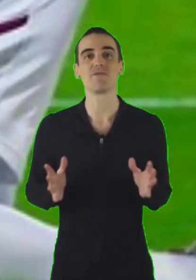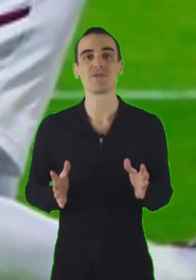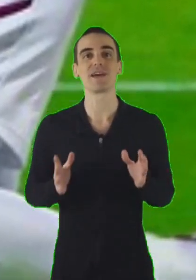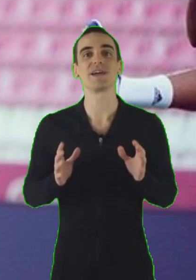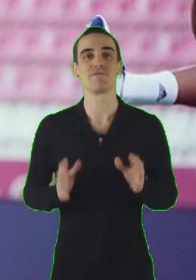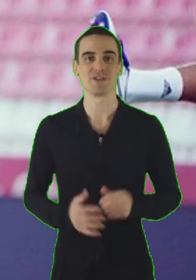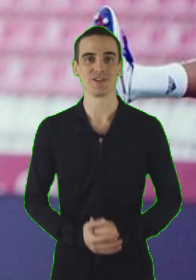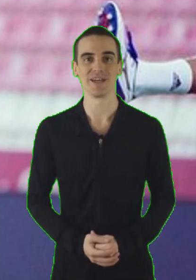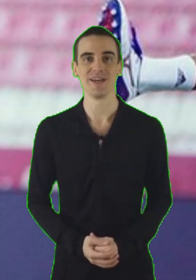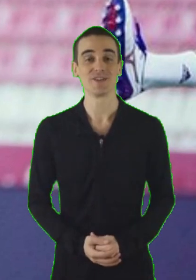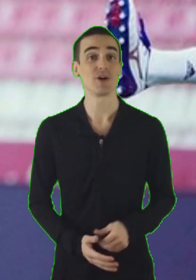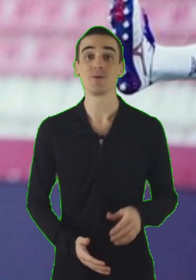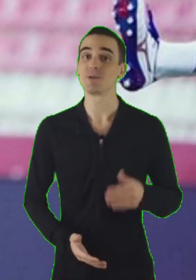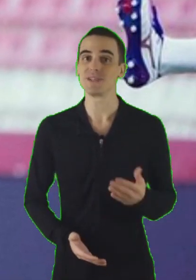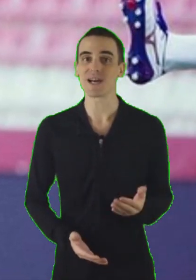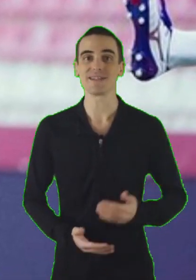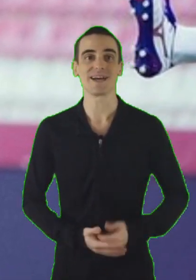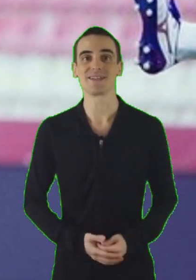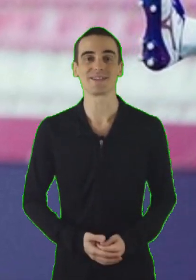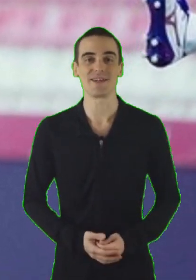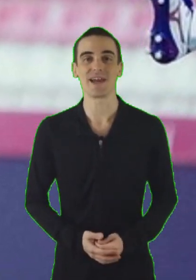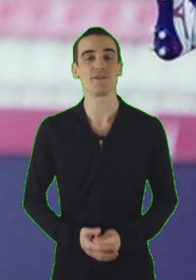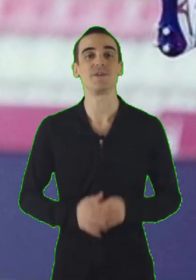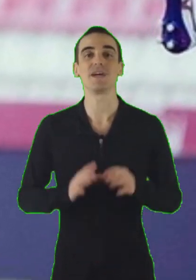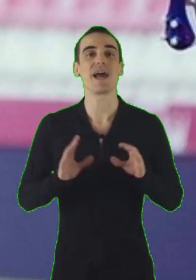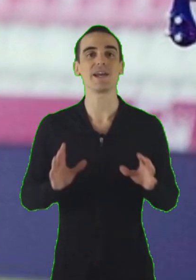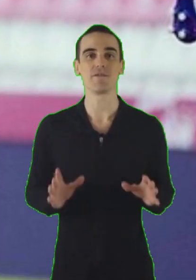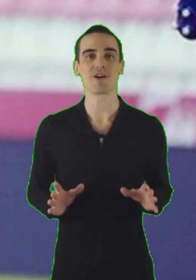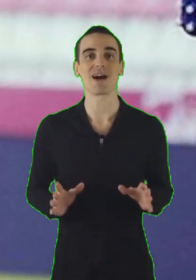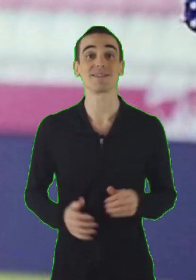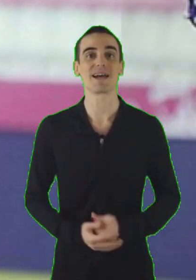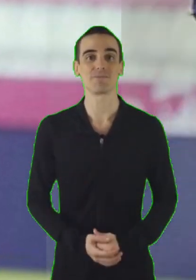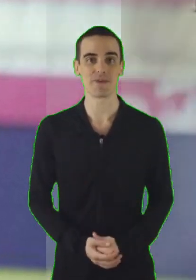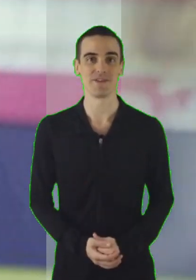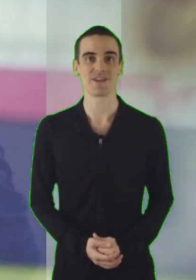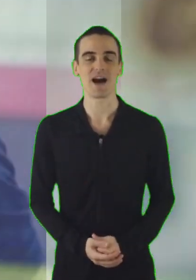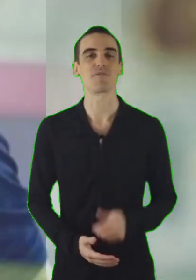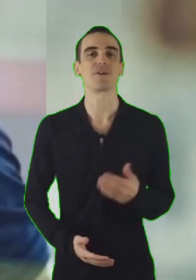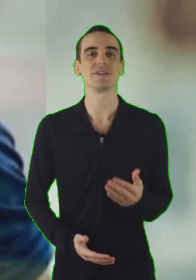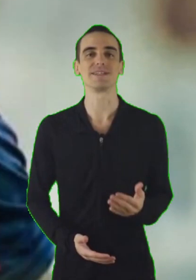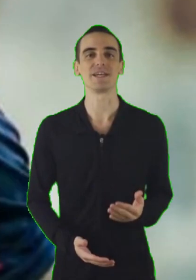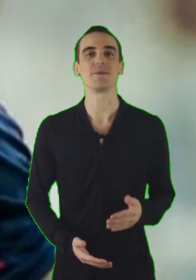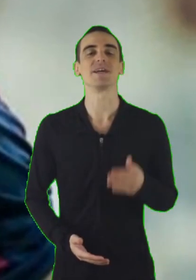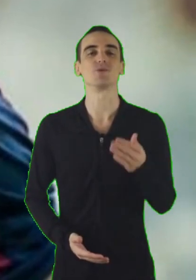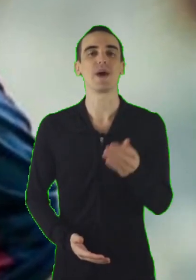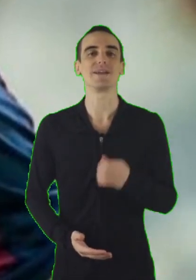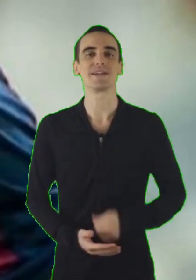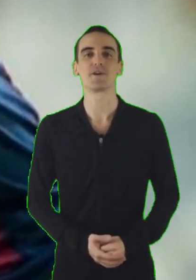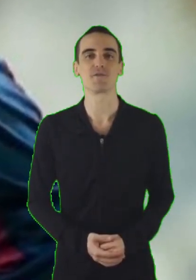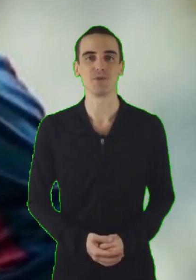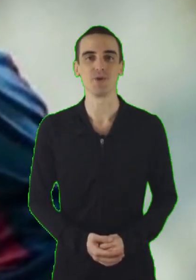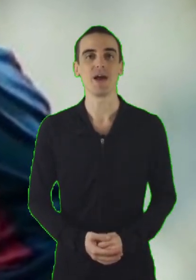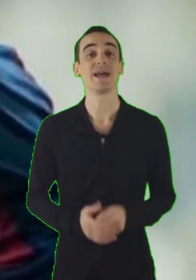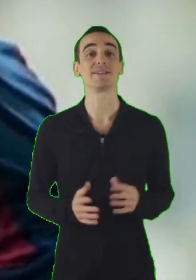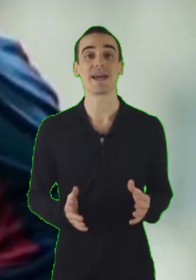clube busca trazer o atacante como uma opção para reforçar o elenco segundo o site torcedores.com as conversas entre as partes estão em andamento